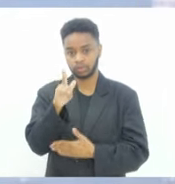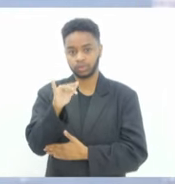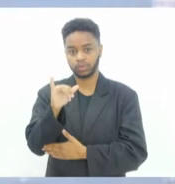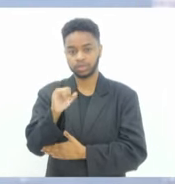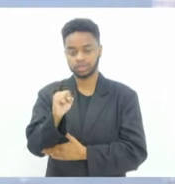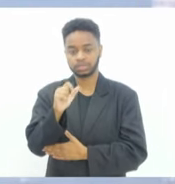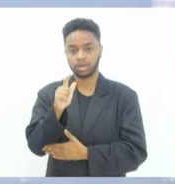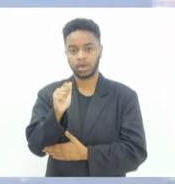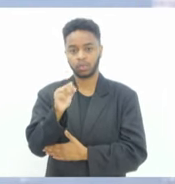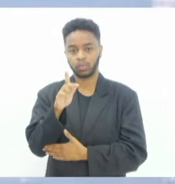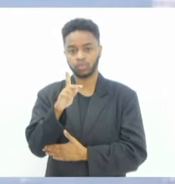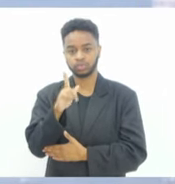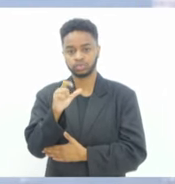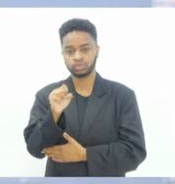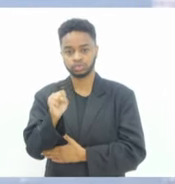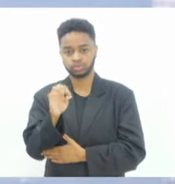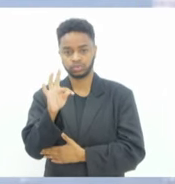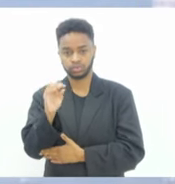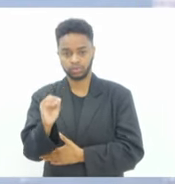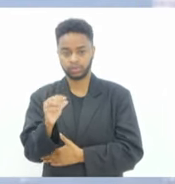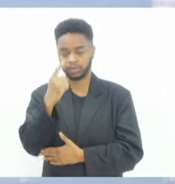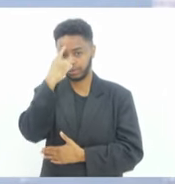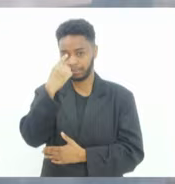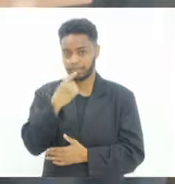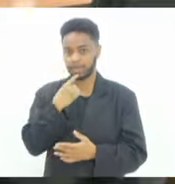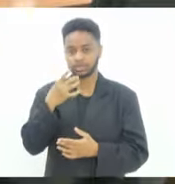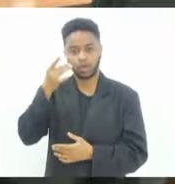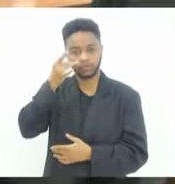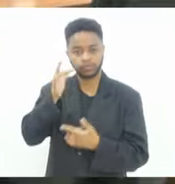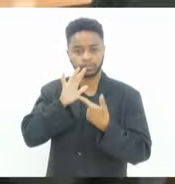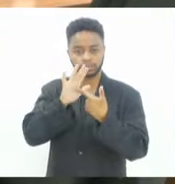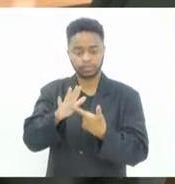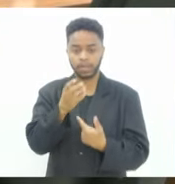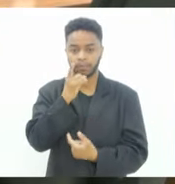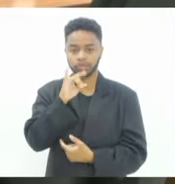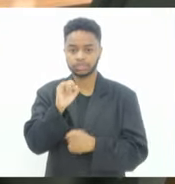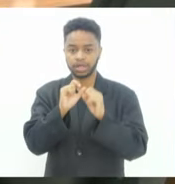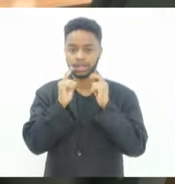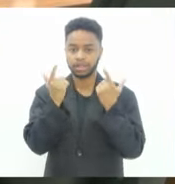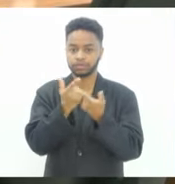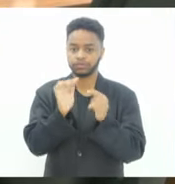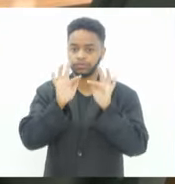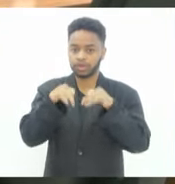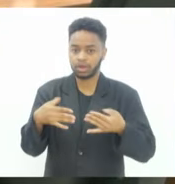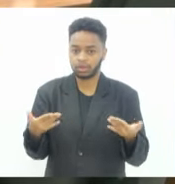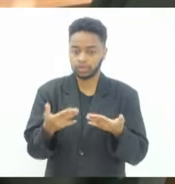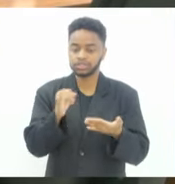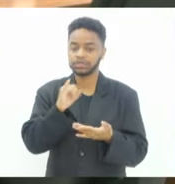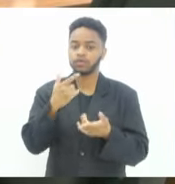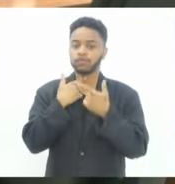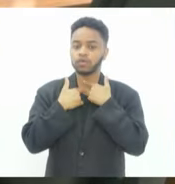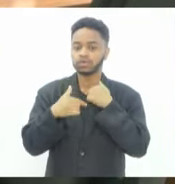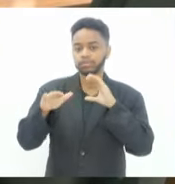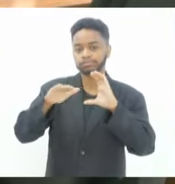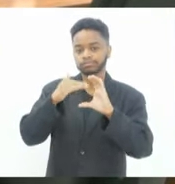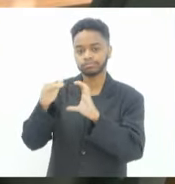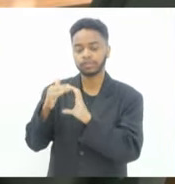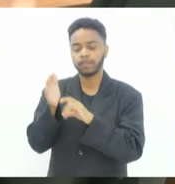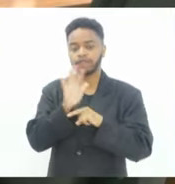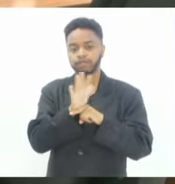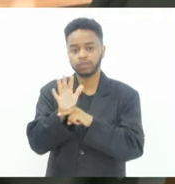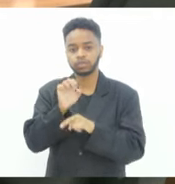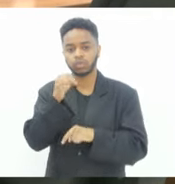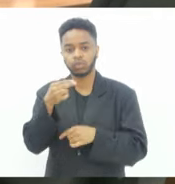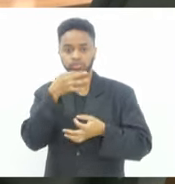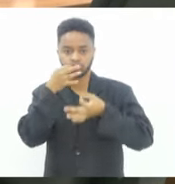Augusto, pelas imagens ao vivo. O Bom Dia Alerj termina aqui. Se você quiser enviar sugestões ou vídeos aí da sua cidade,